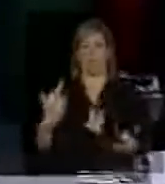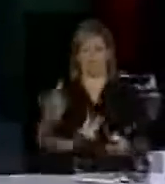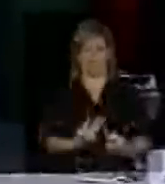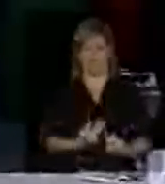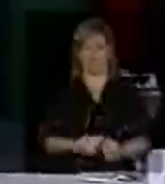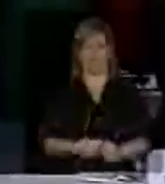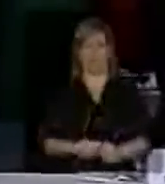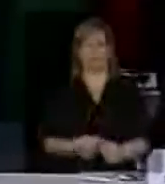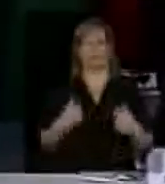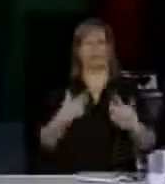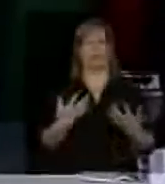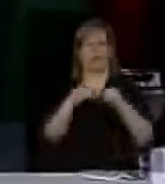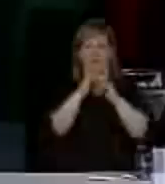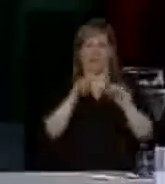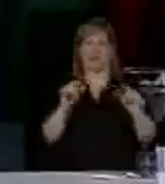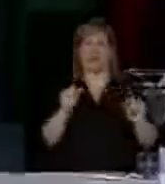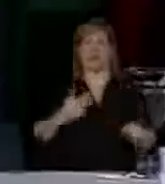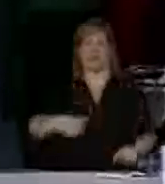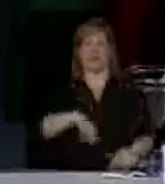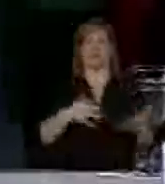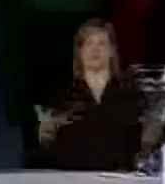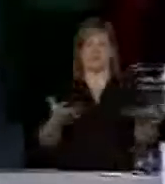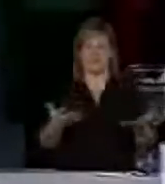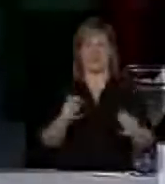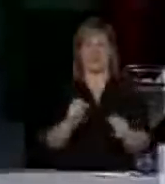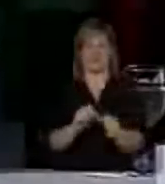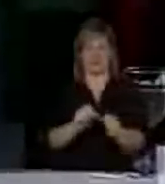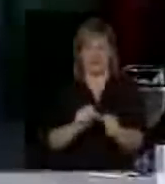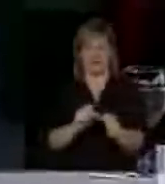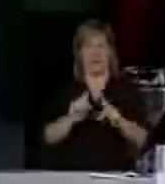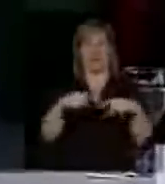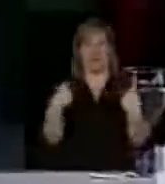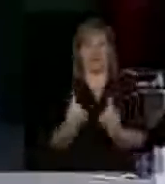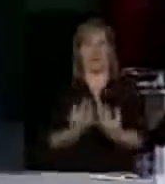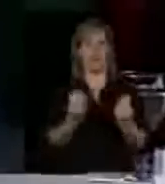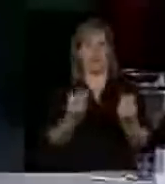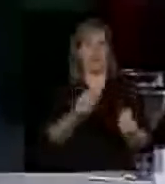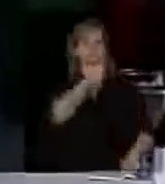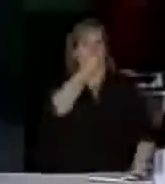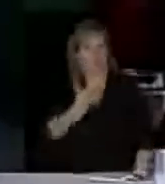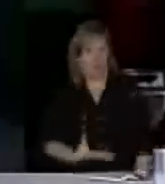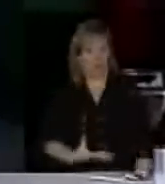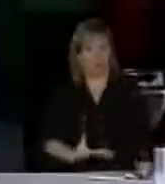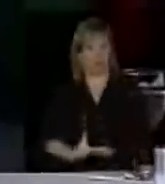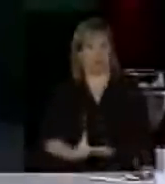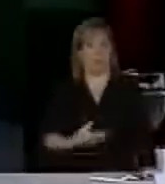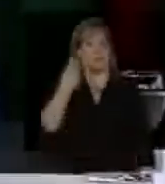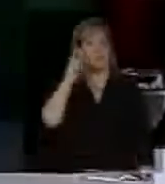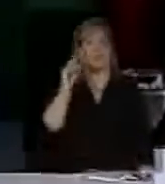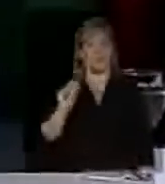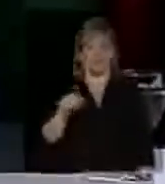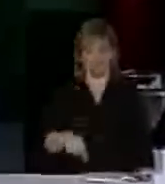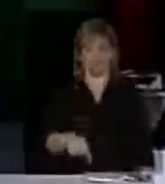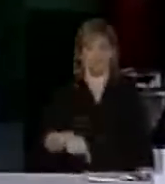mesmos queria dizer que nós queremos fazer uma reunião muito produtiva